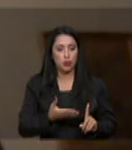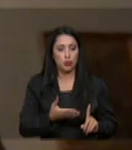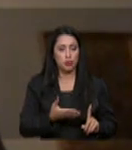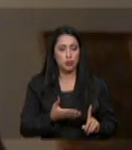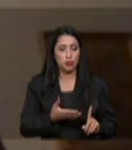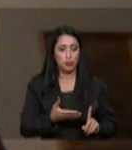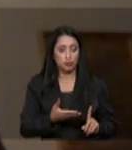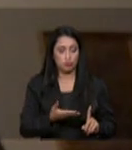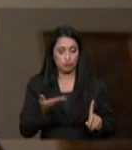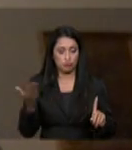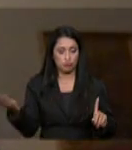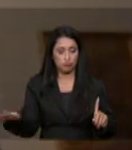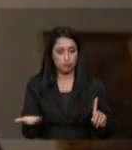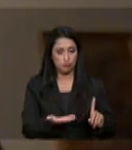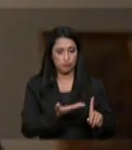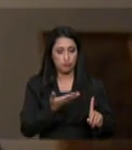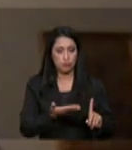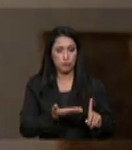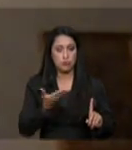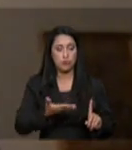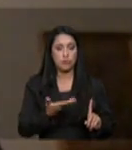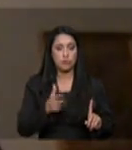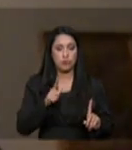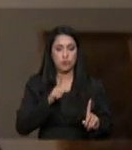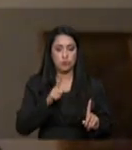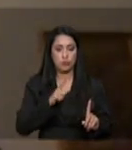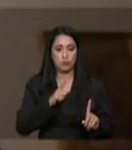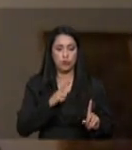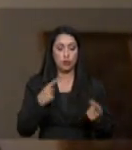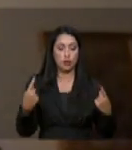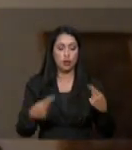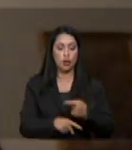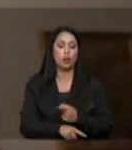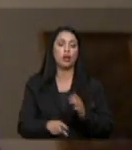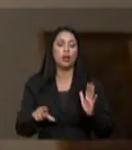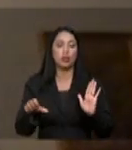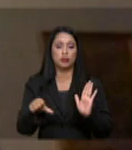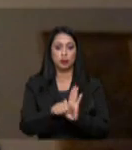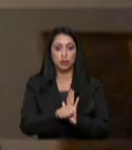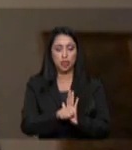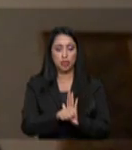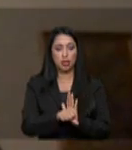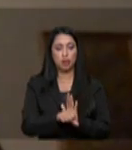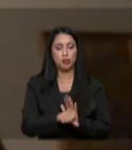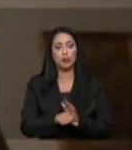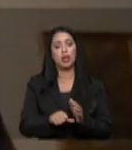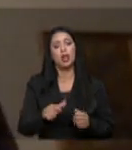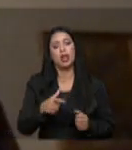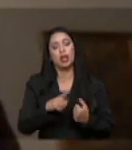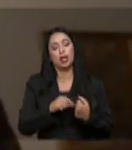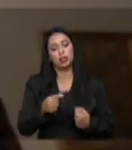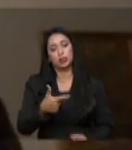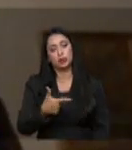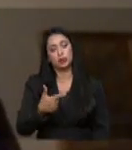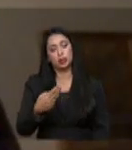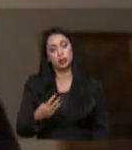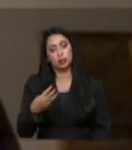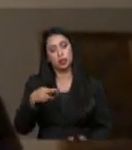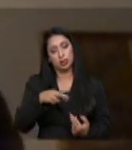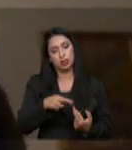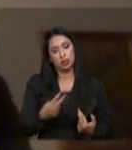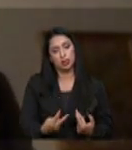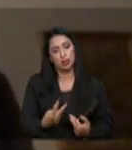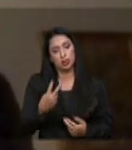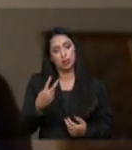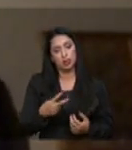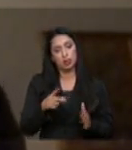dirigida ao acusado de prática do início do crime previsto no 23 artigo 23 inciso 2